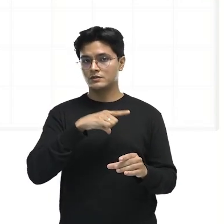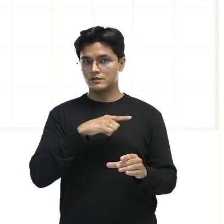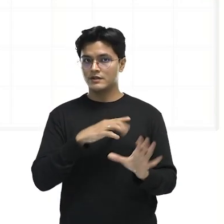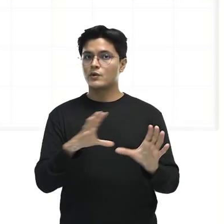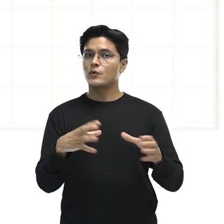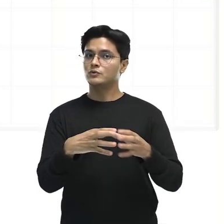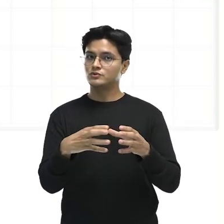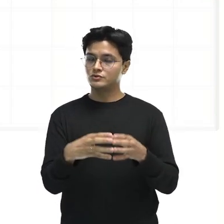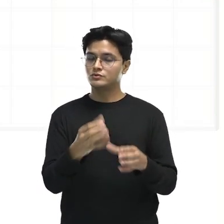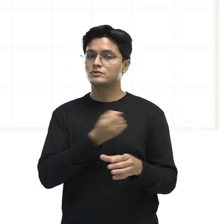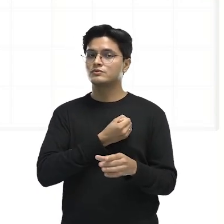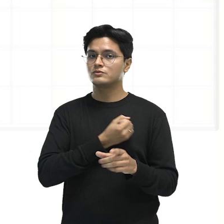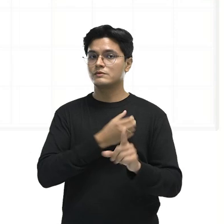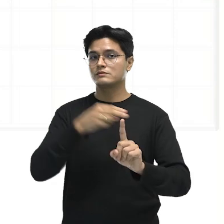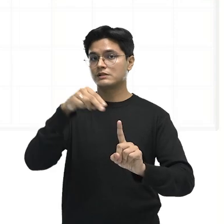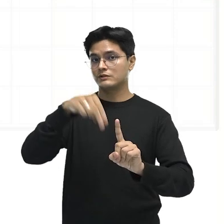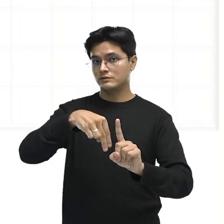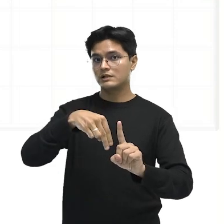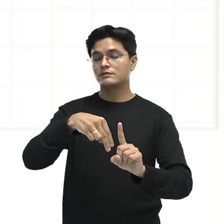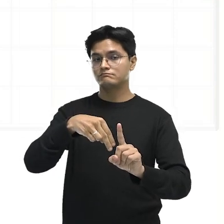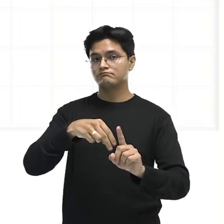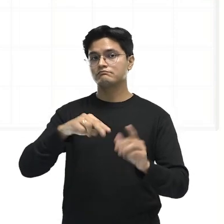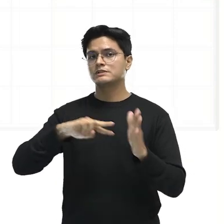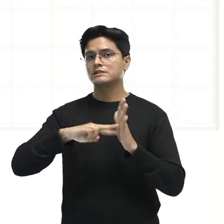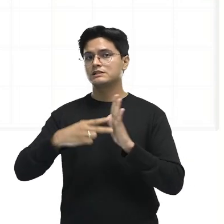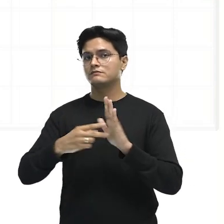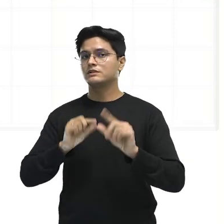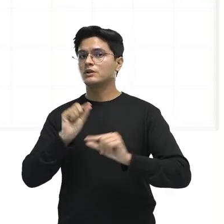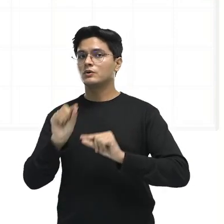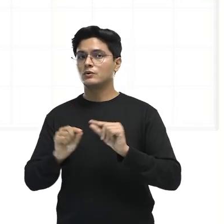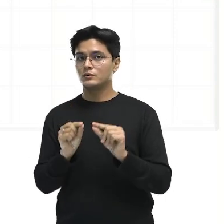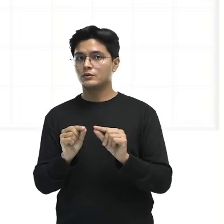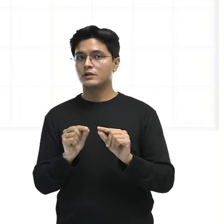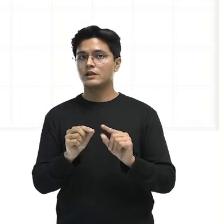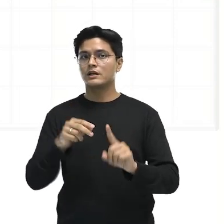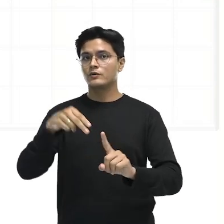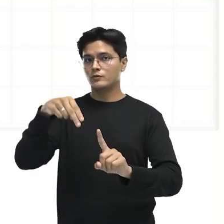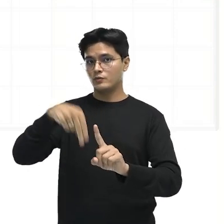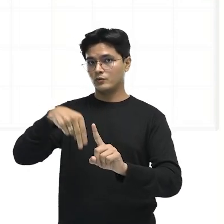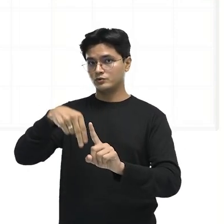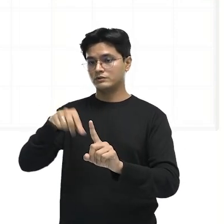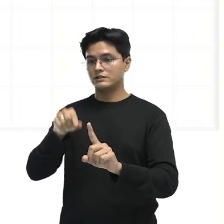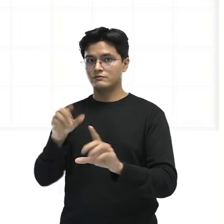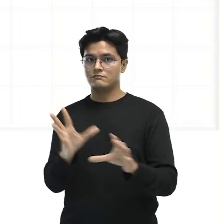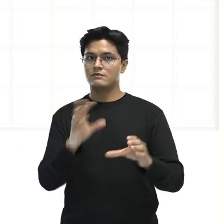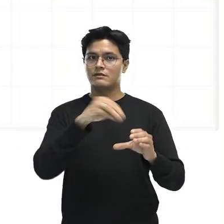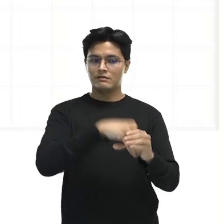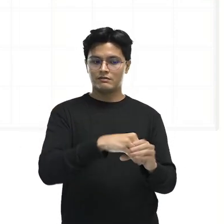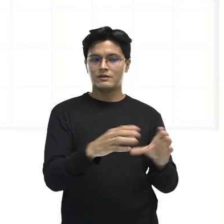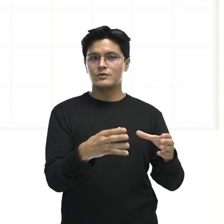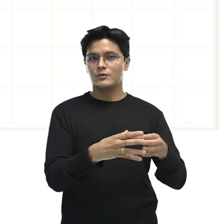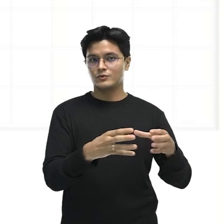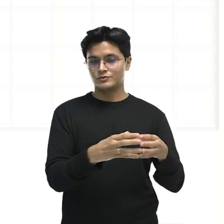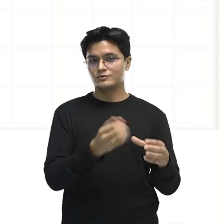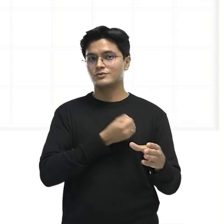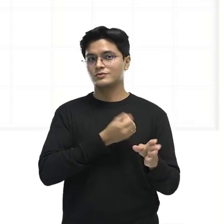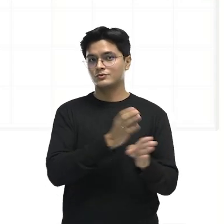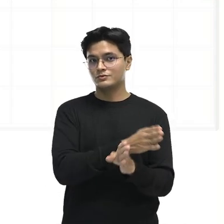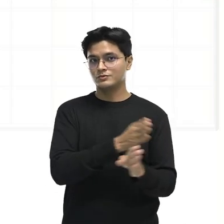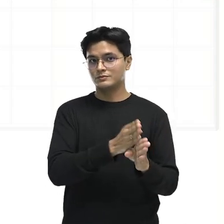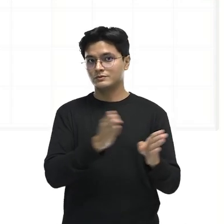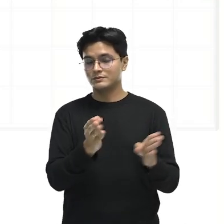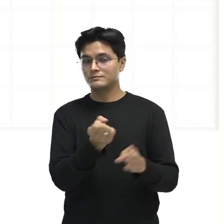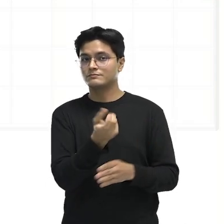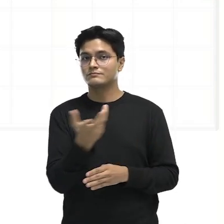dos números naturais. Ou seja, o conjunto dos números naturais, ele está dentro do conjunto dos números inteiros. Perceba,